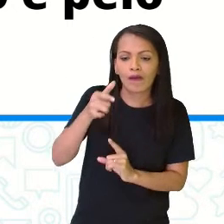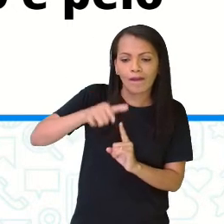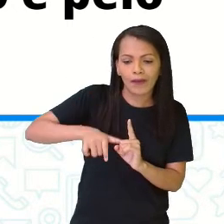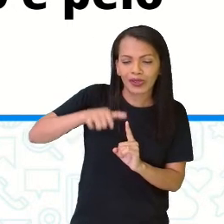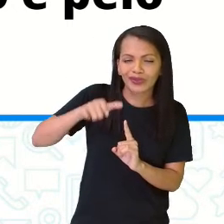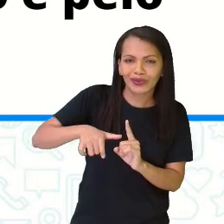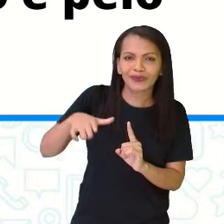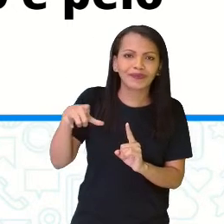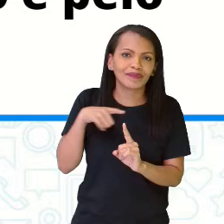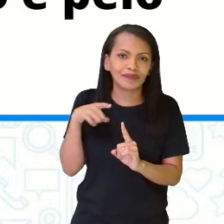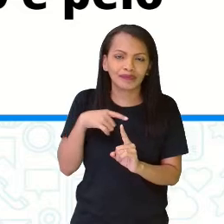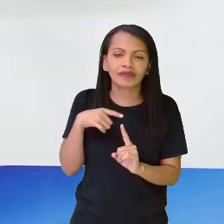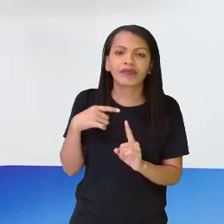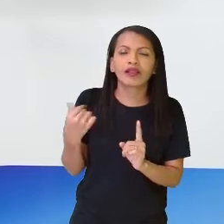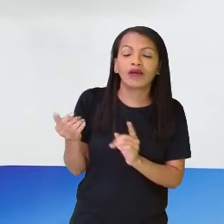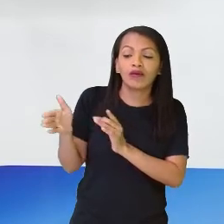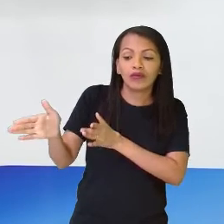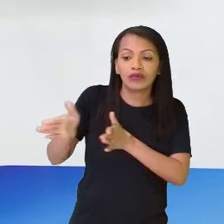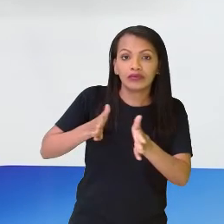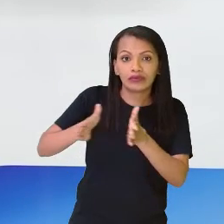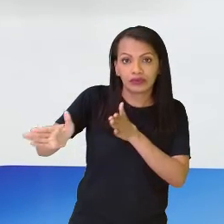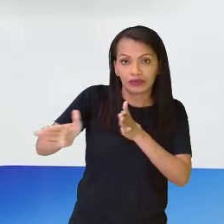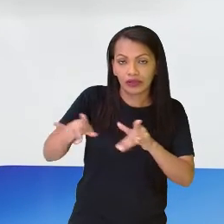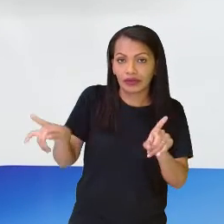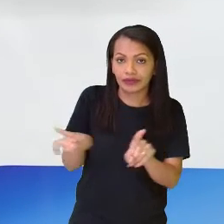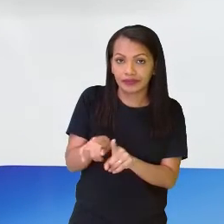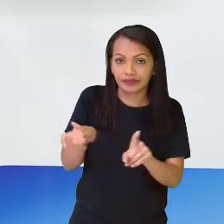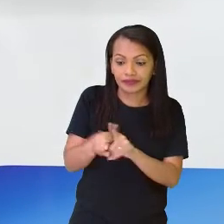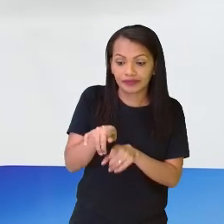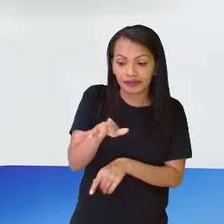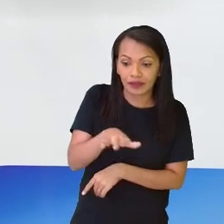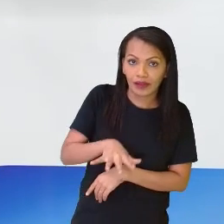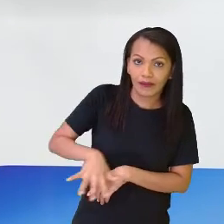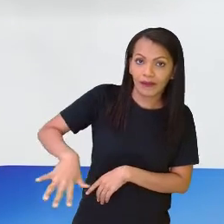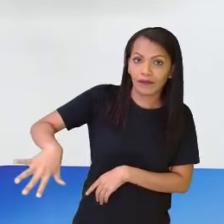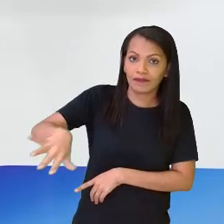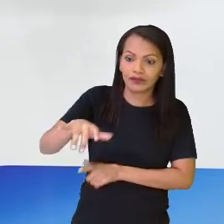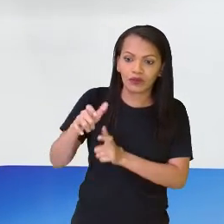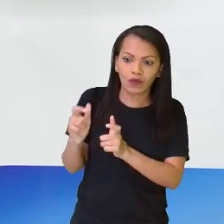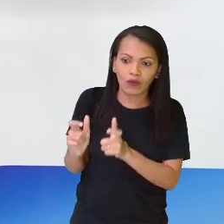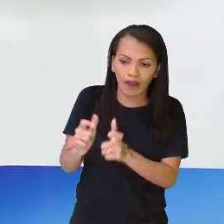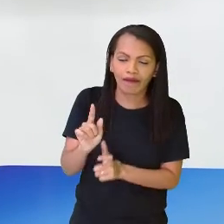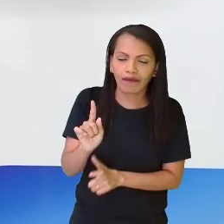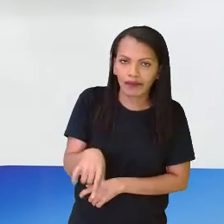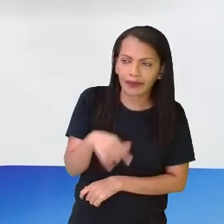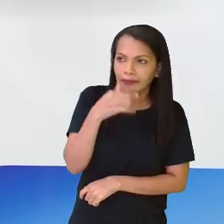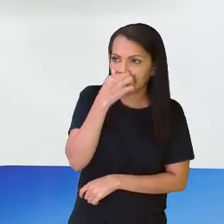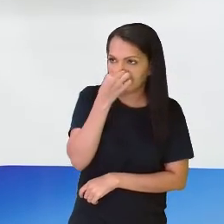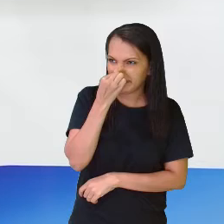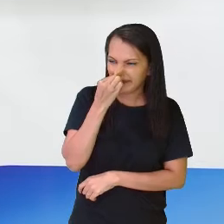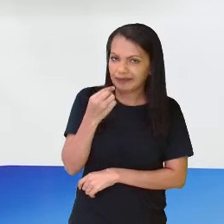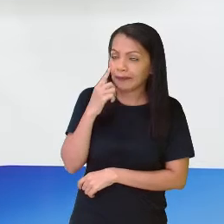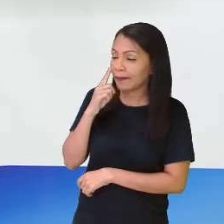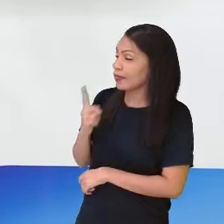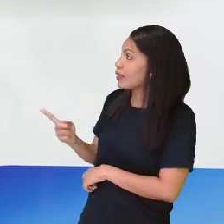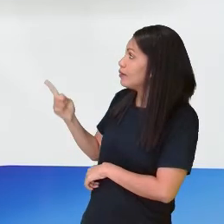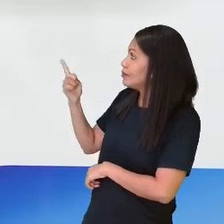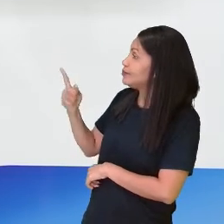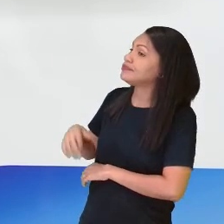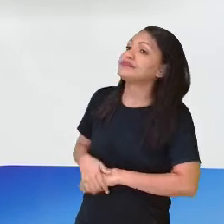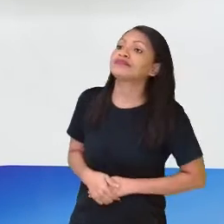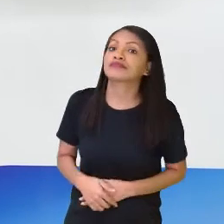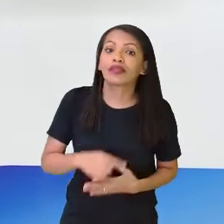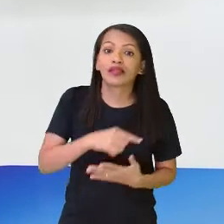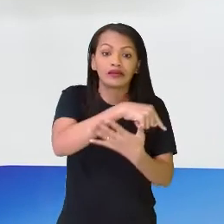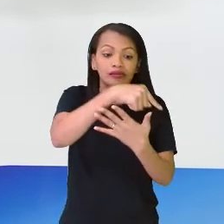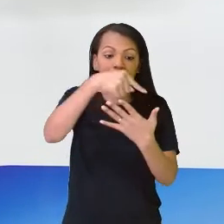personagens, marcadas pelo tempo e pelo espaço. Olha aqui, ó. A narração engloba o que chamamos de